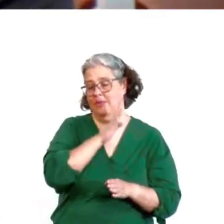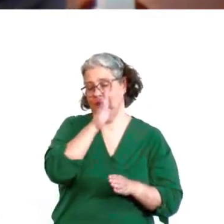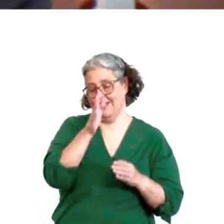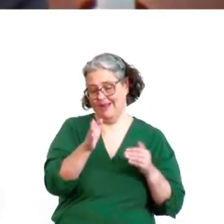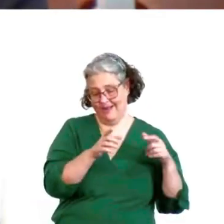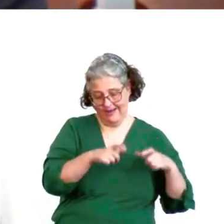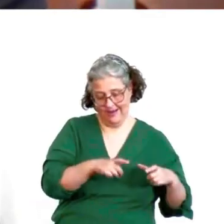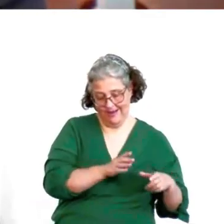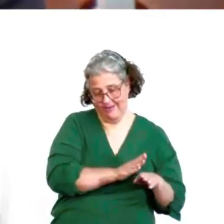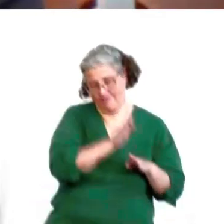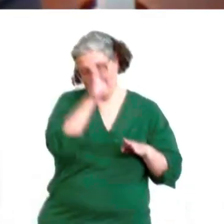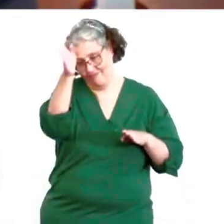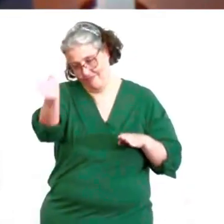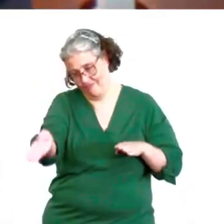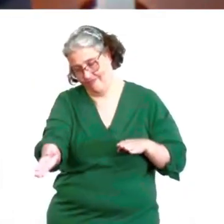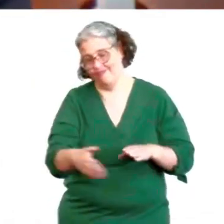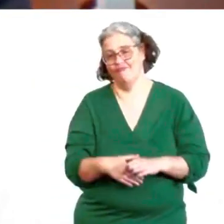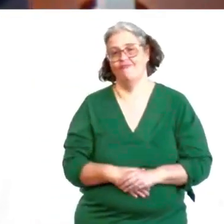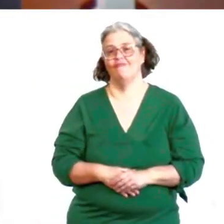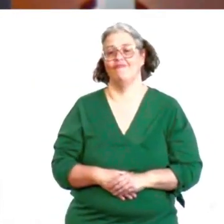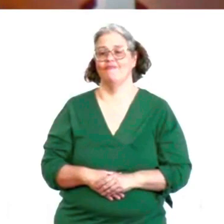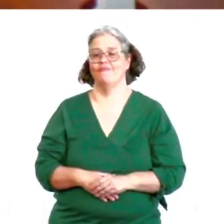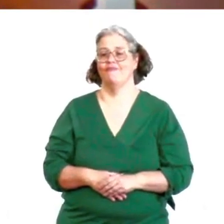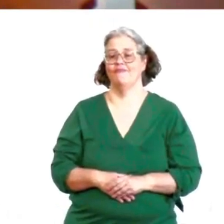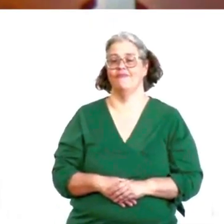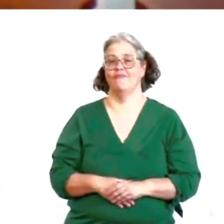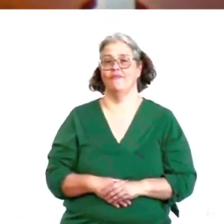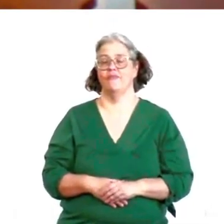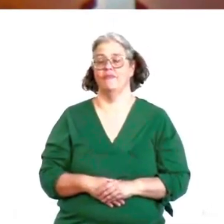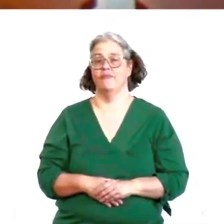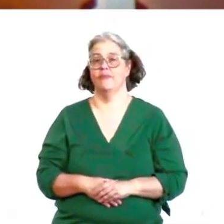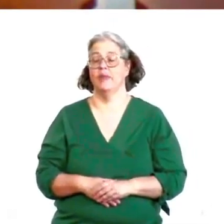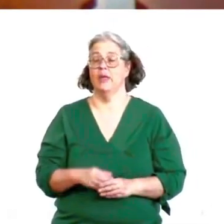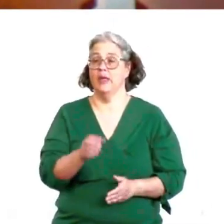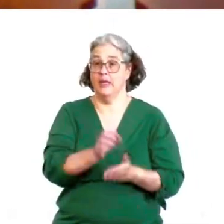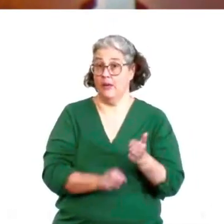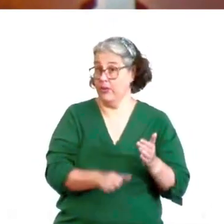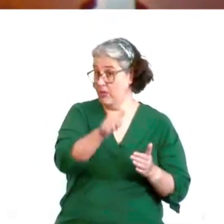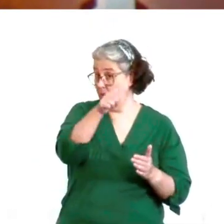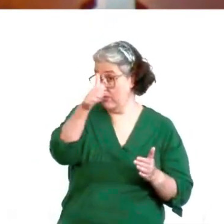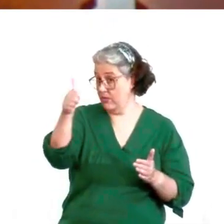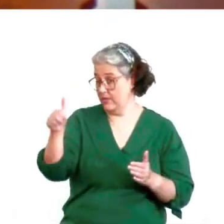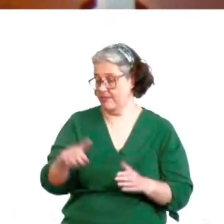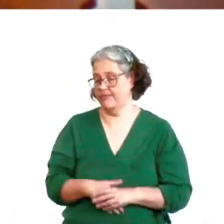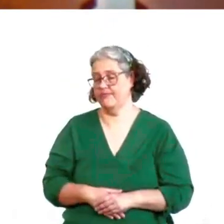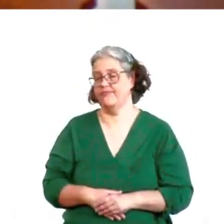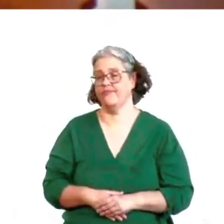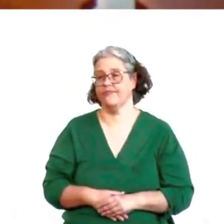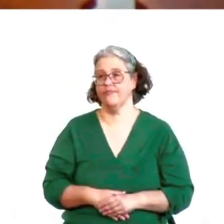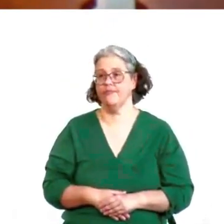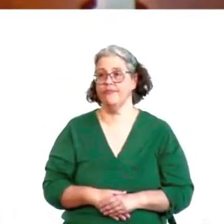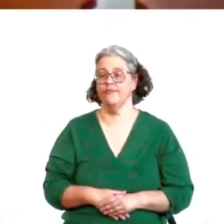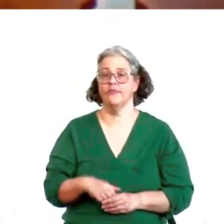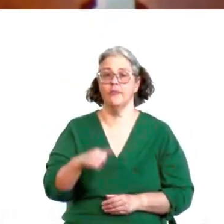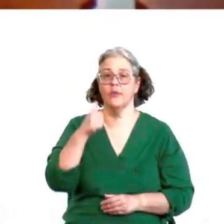Arã. O autor faz questão de nos dizer também, no capítulo 11, que Sarai era